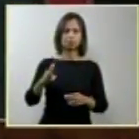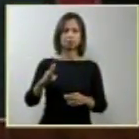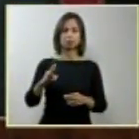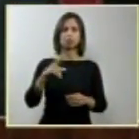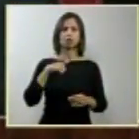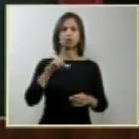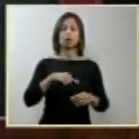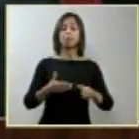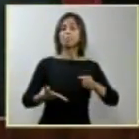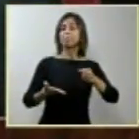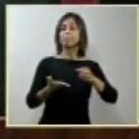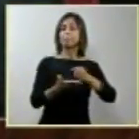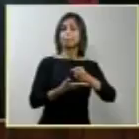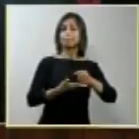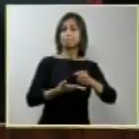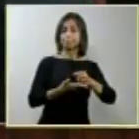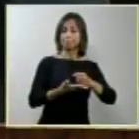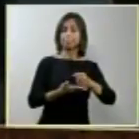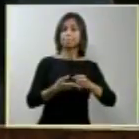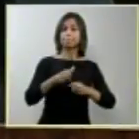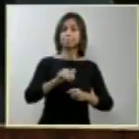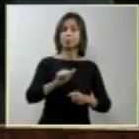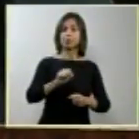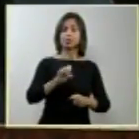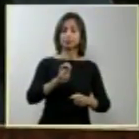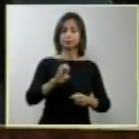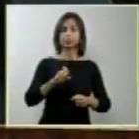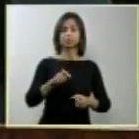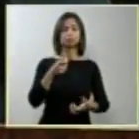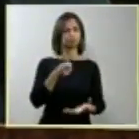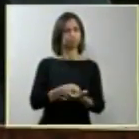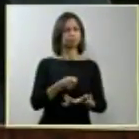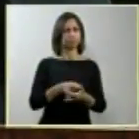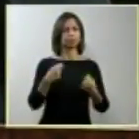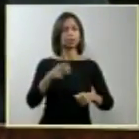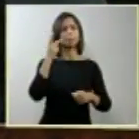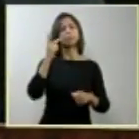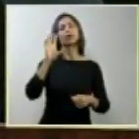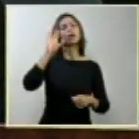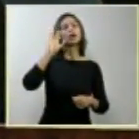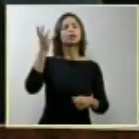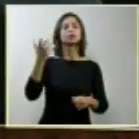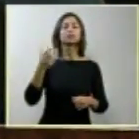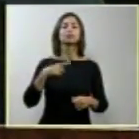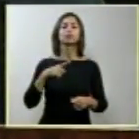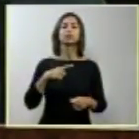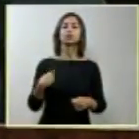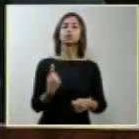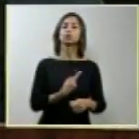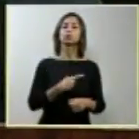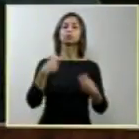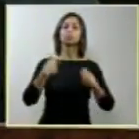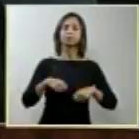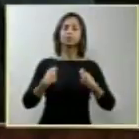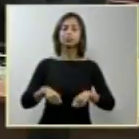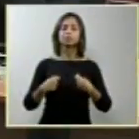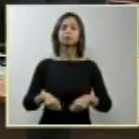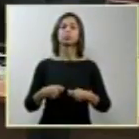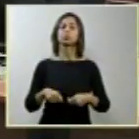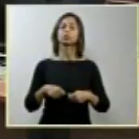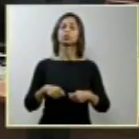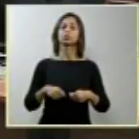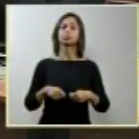base indispensável à conclusão. A conclusão que reflita a